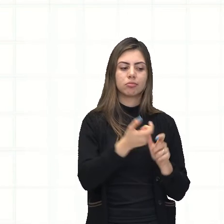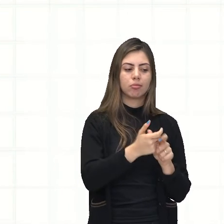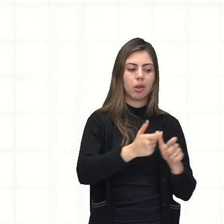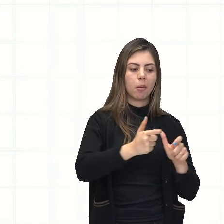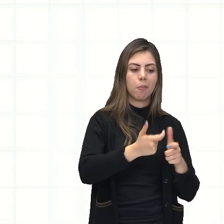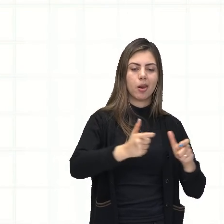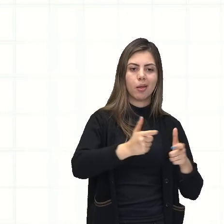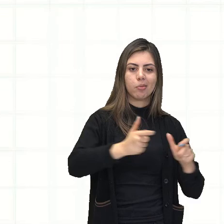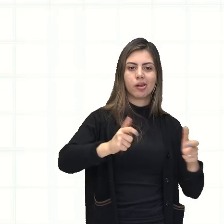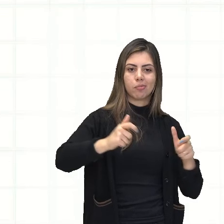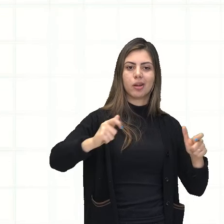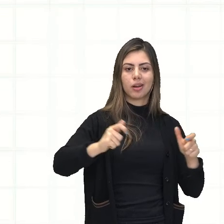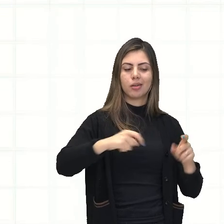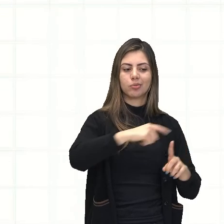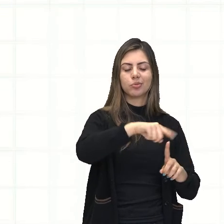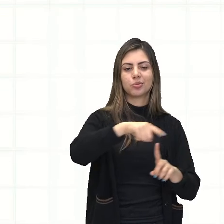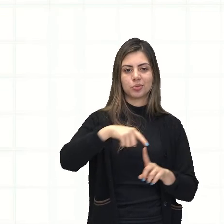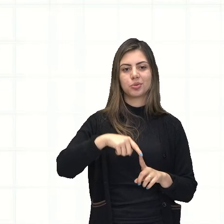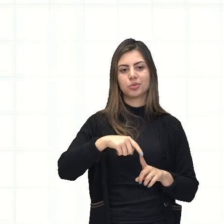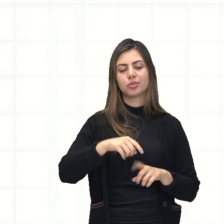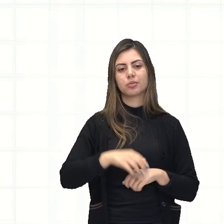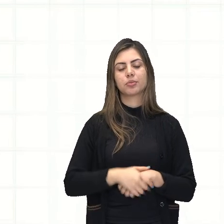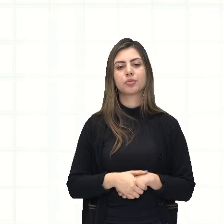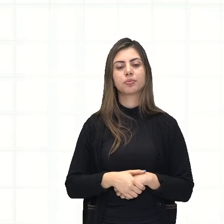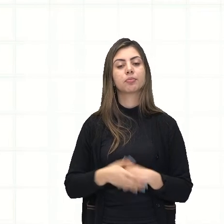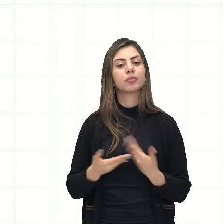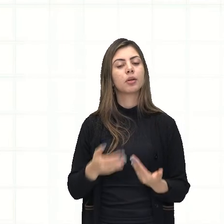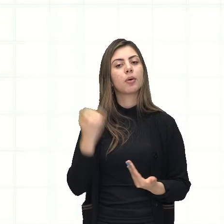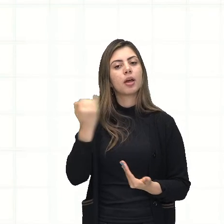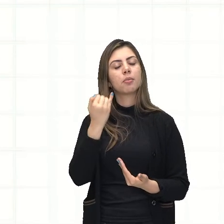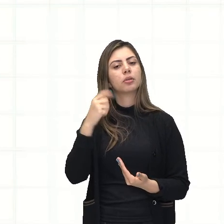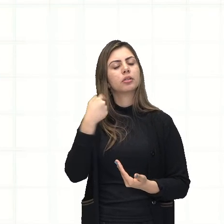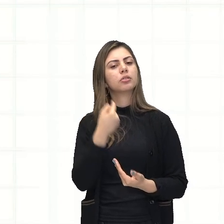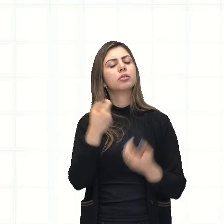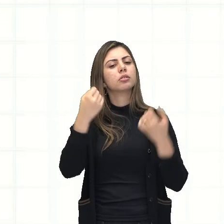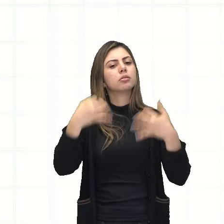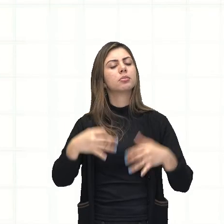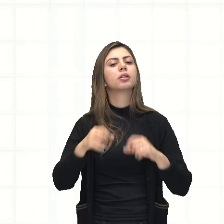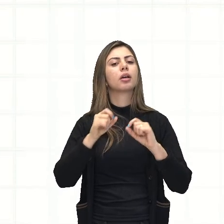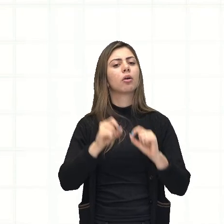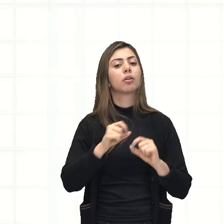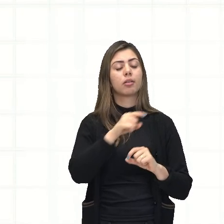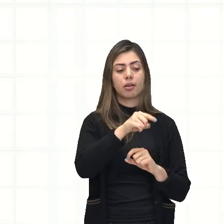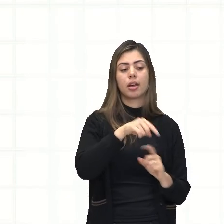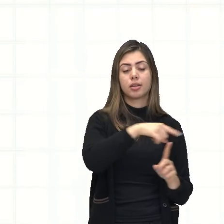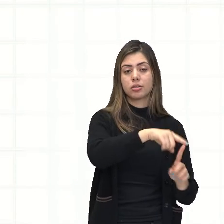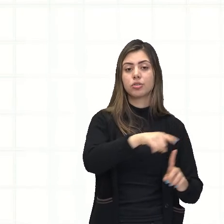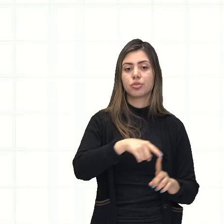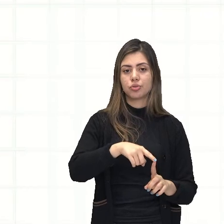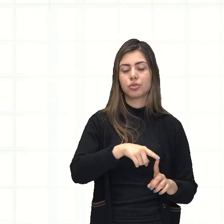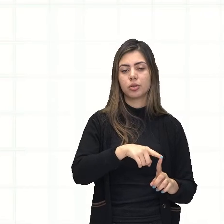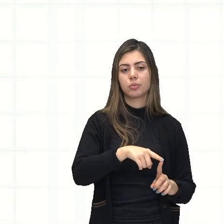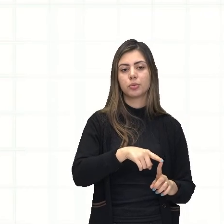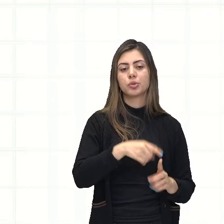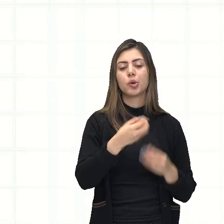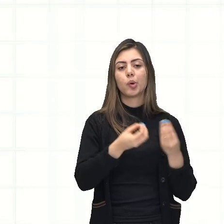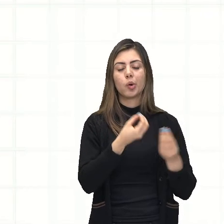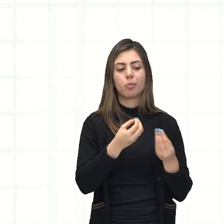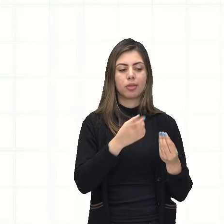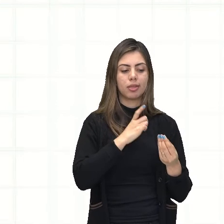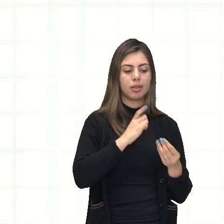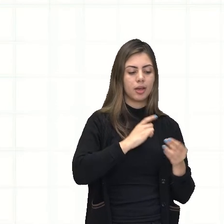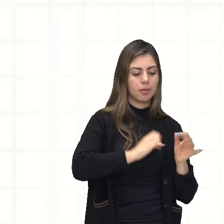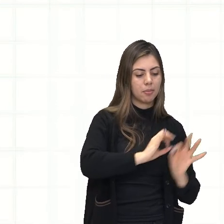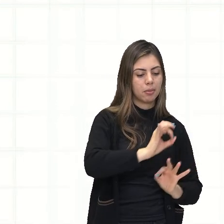crescendo, né, há bastante tempo. É importante a gente falar que esses biocombustíveis, eles são produzidos a partir